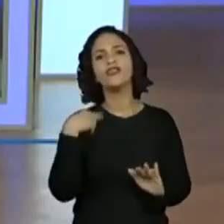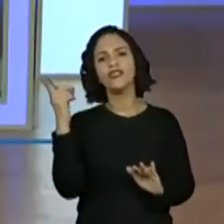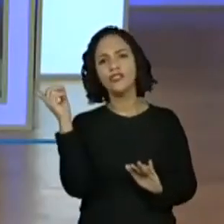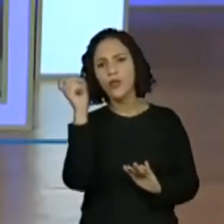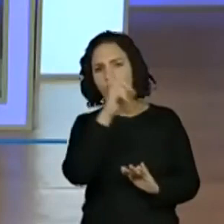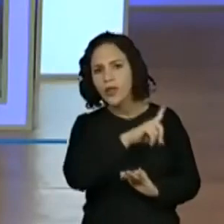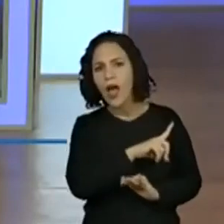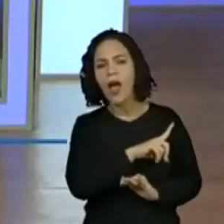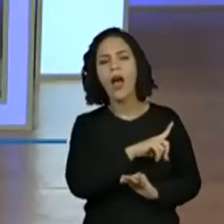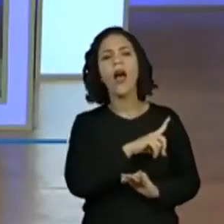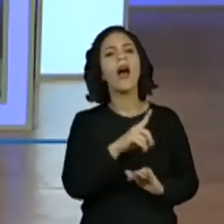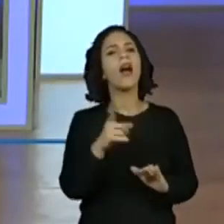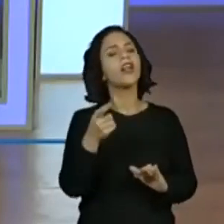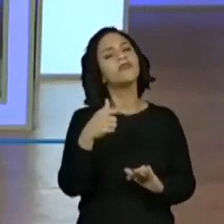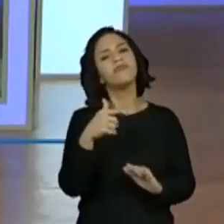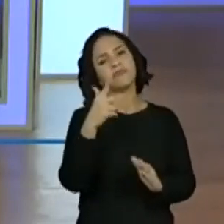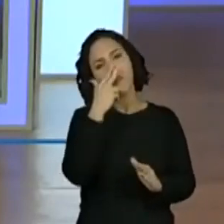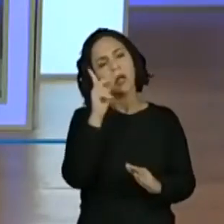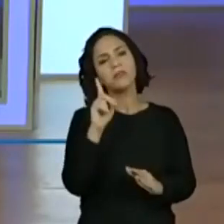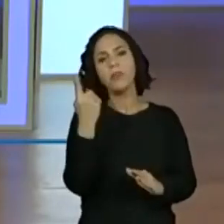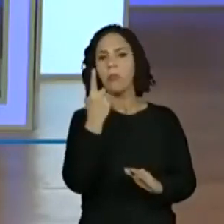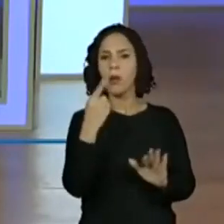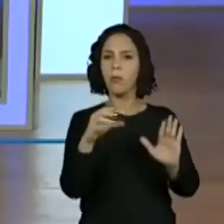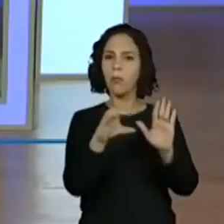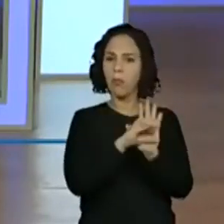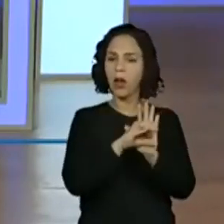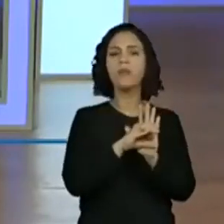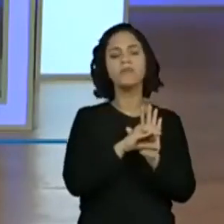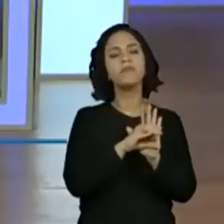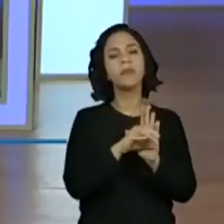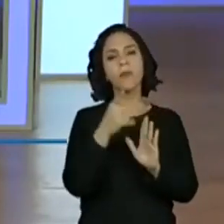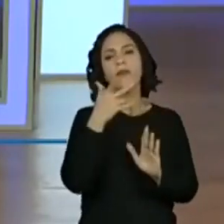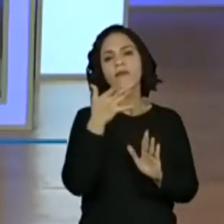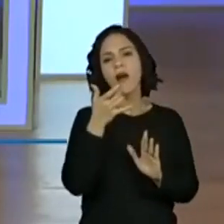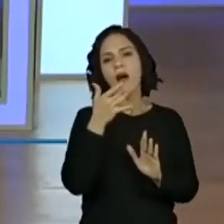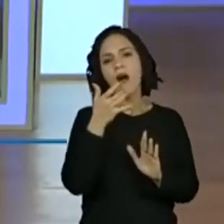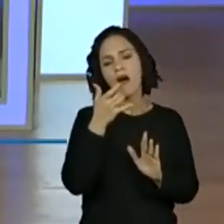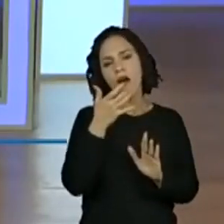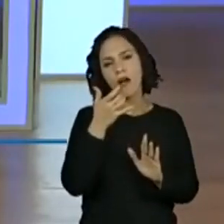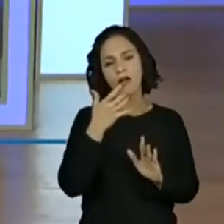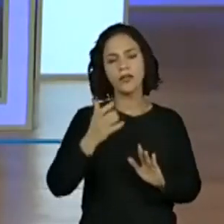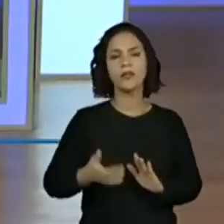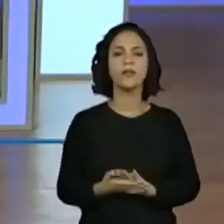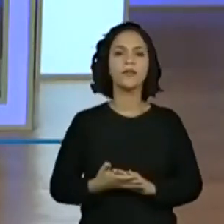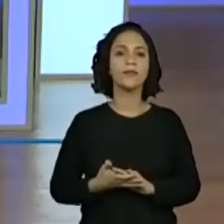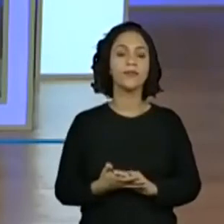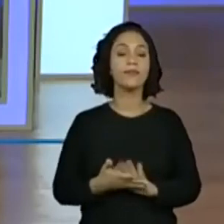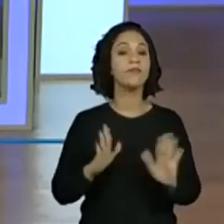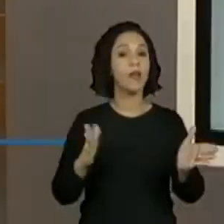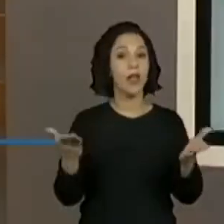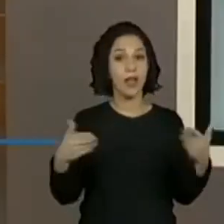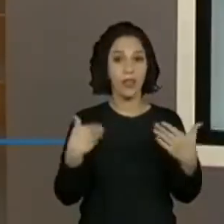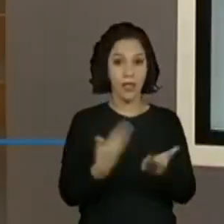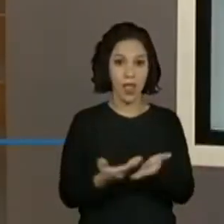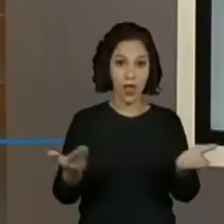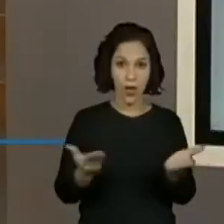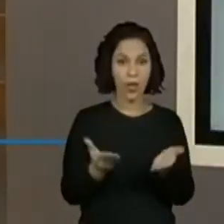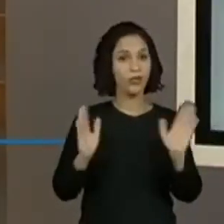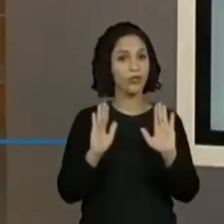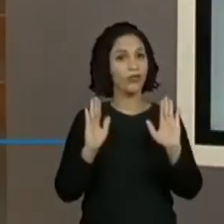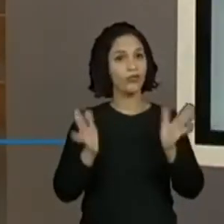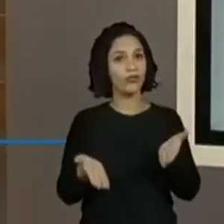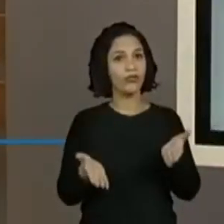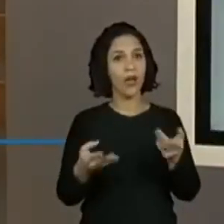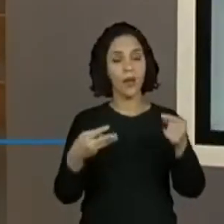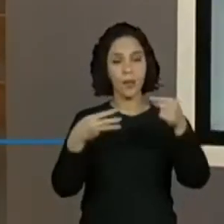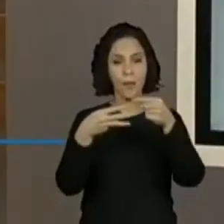para encontrar ali, nesse primeiro parágrafo, as informações que eram relevantes para a gente. Sim, até esse momento já trabalhamos